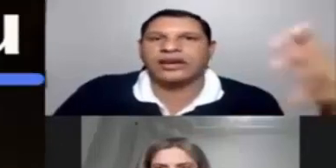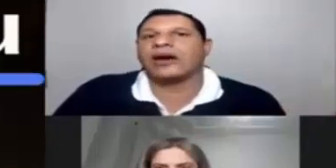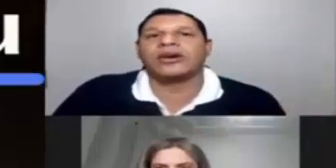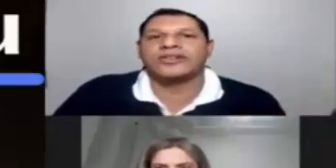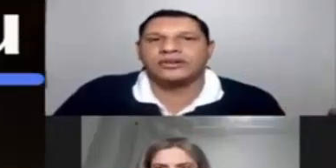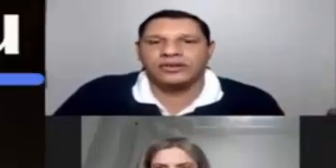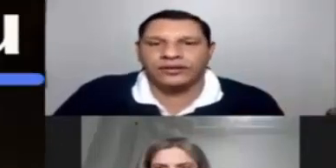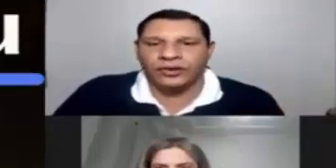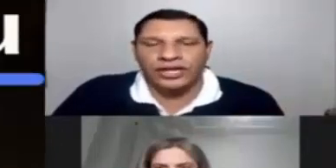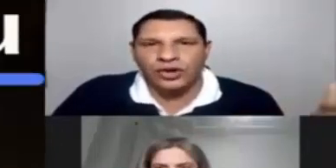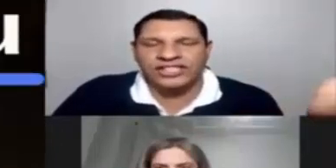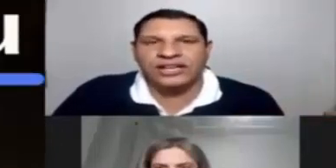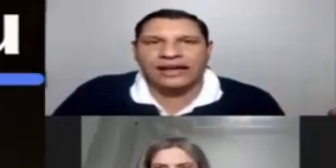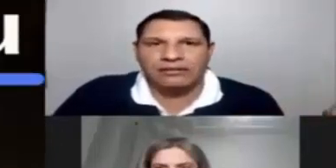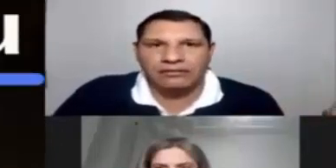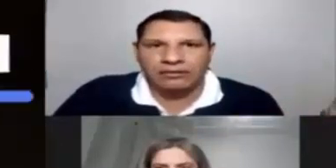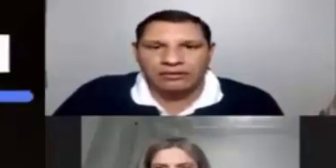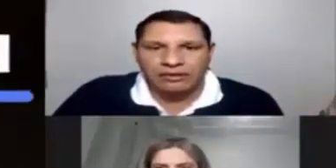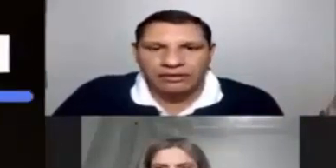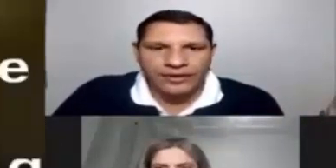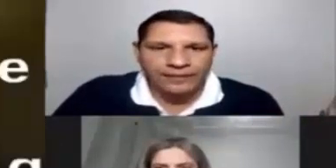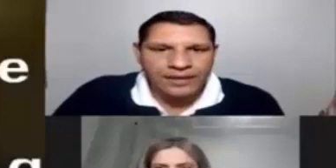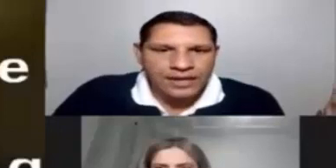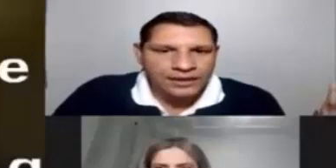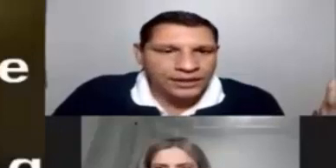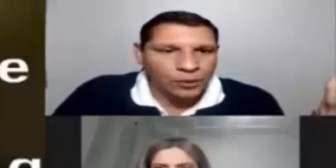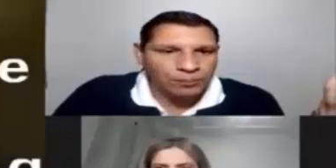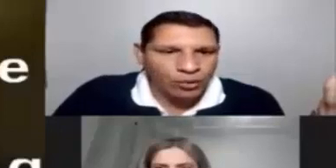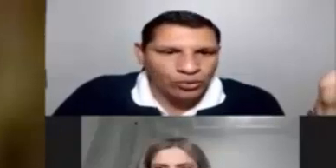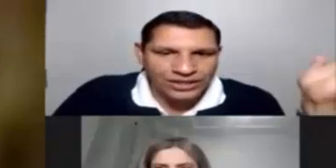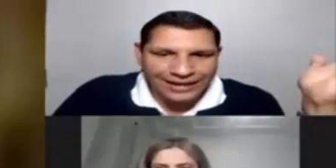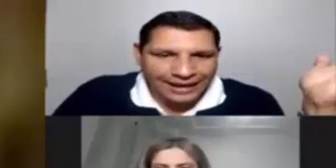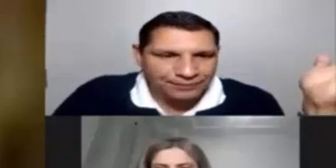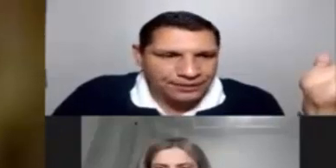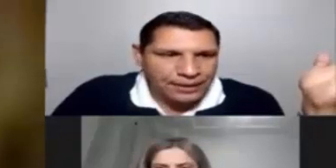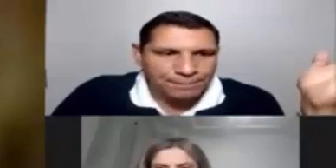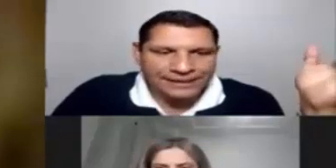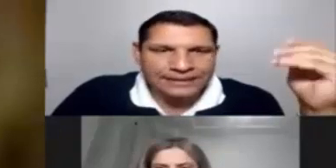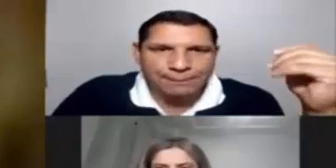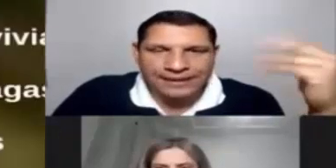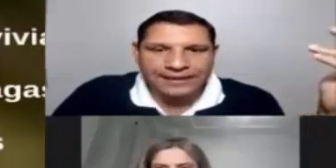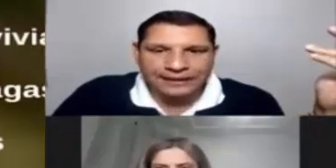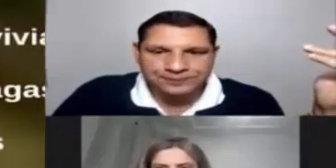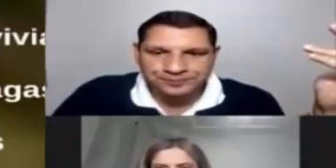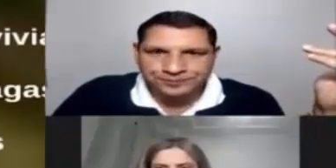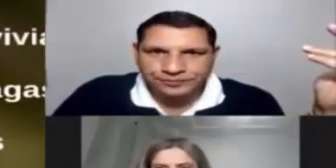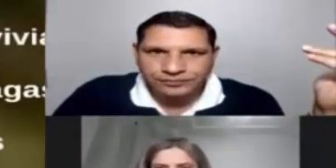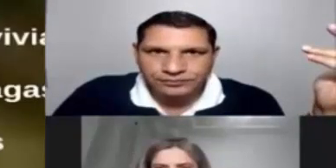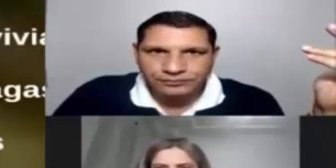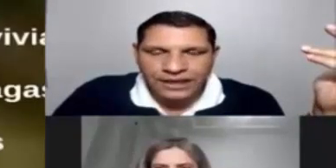de lá onde? de onde ele tirou esse de lá? né? nem tampouco os de lá passar para cá